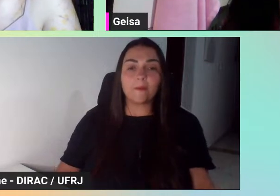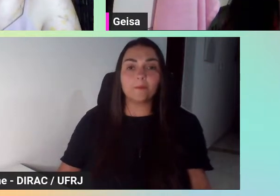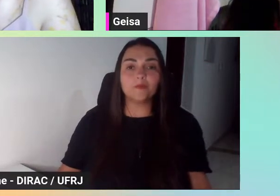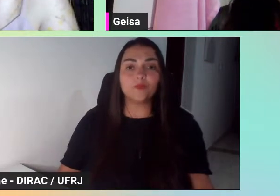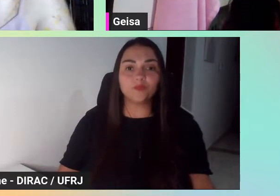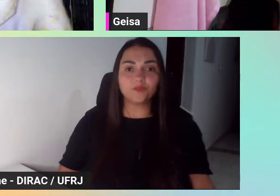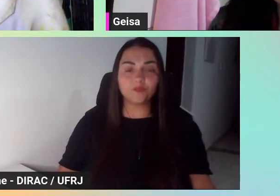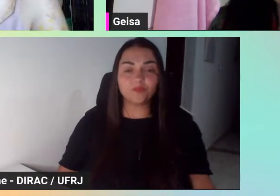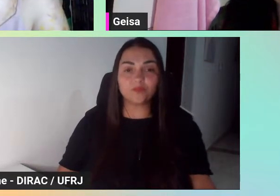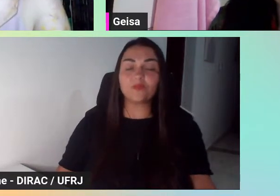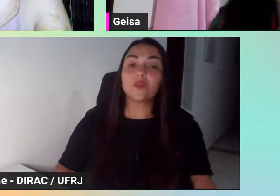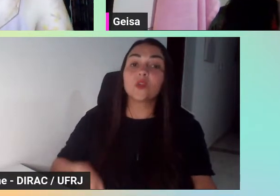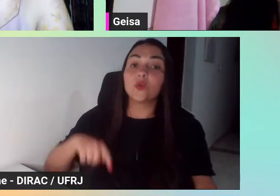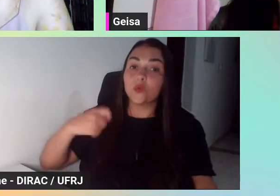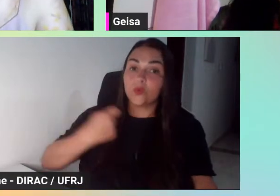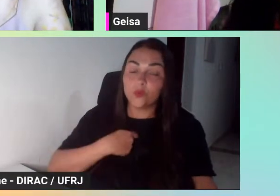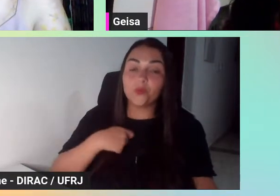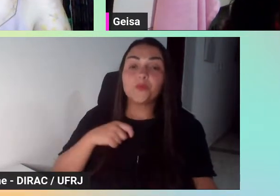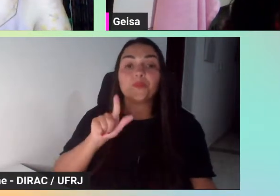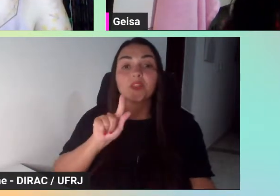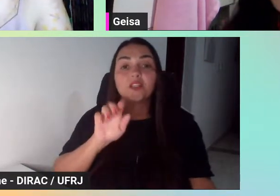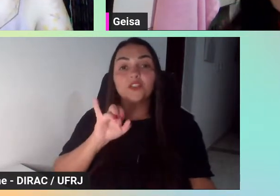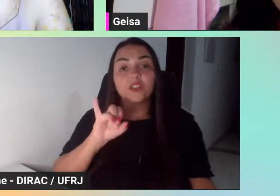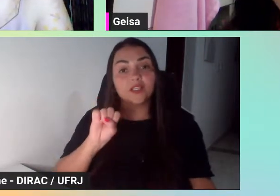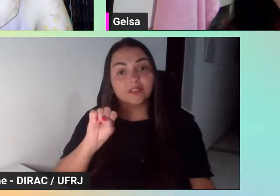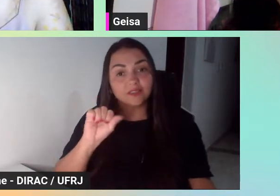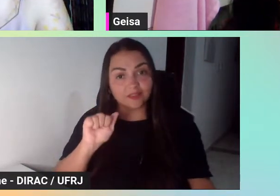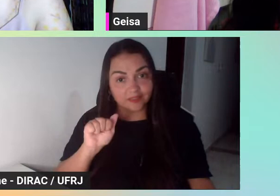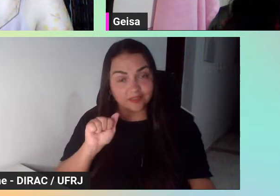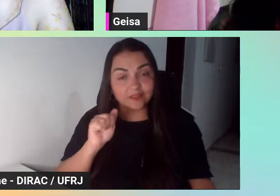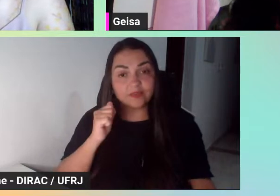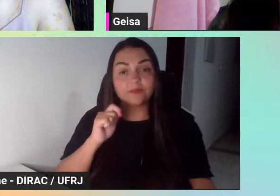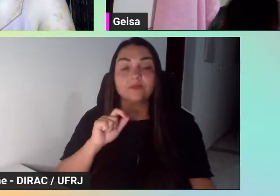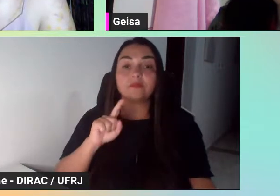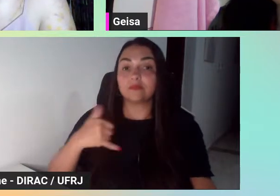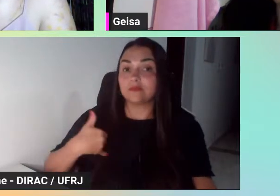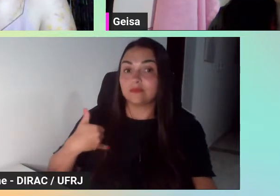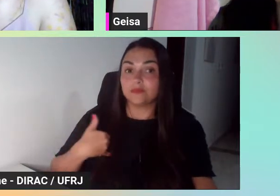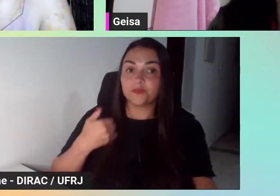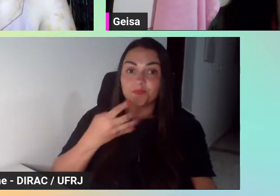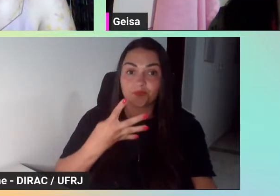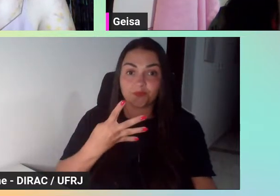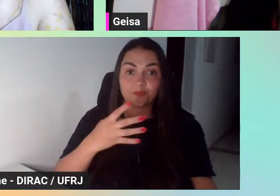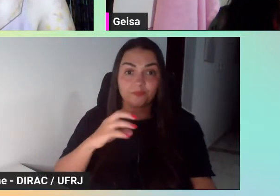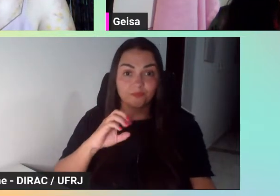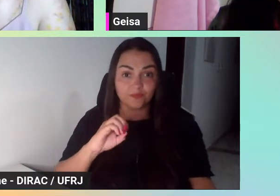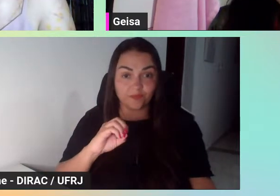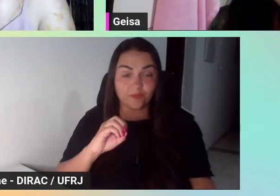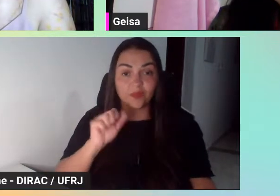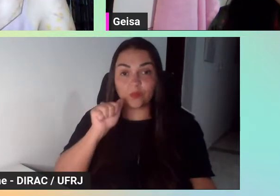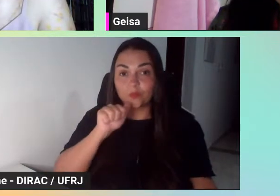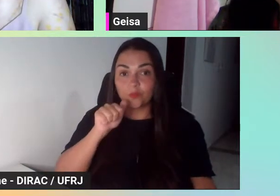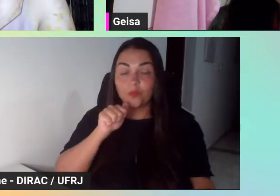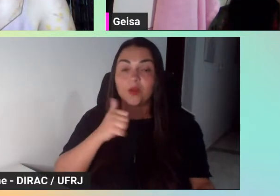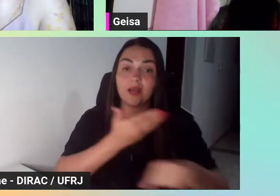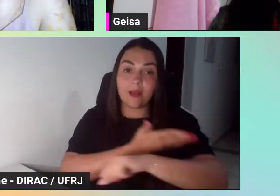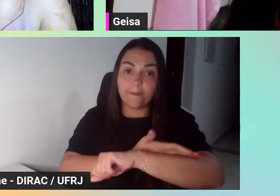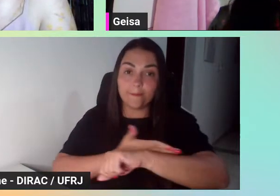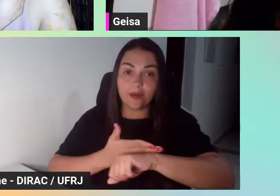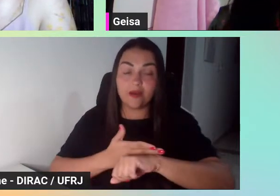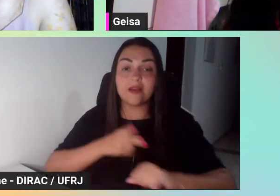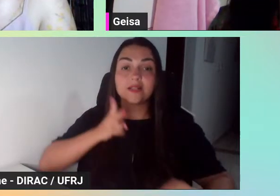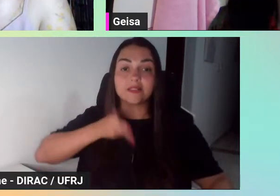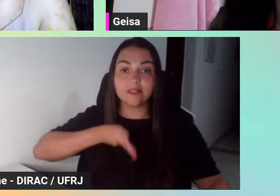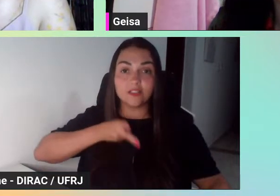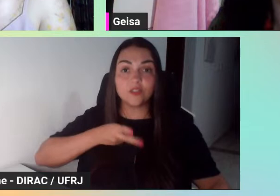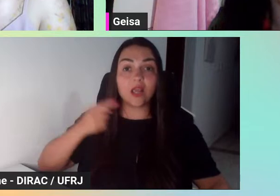Então, sou Geisa, eu tenho 40 anos, eu sou uma mulher branca, cis, com cabelo